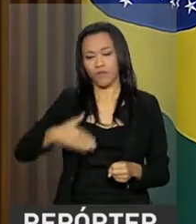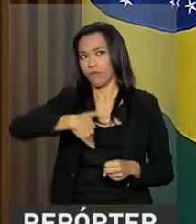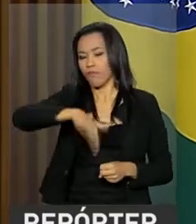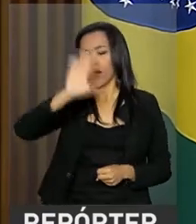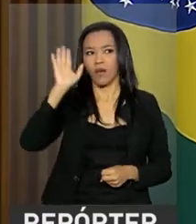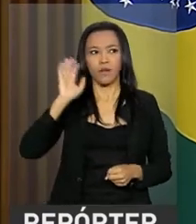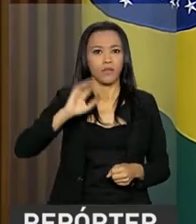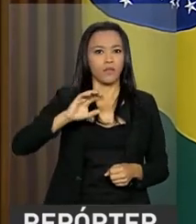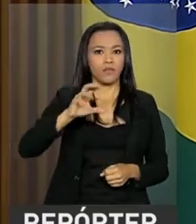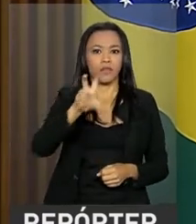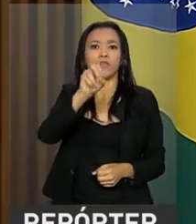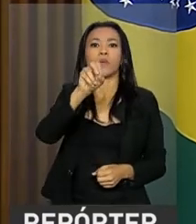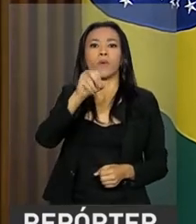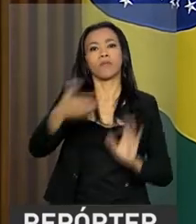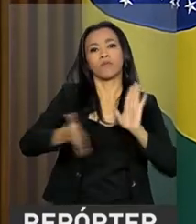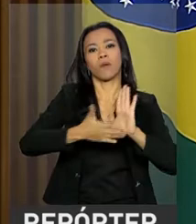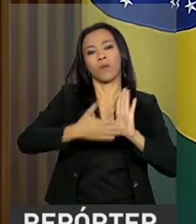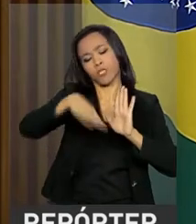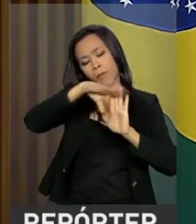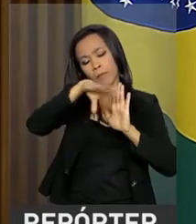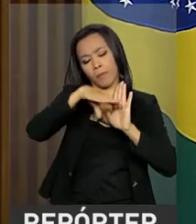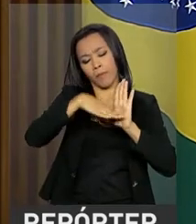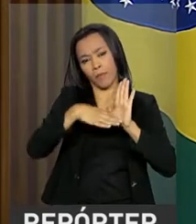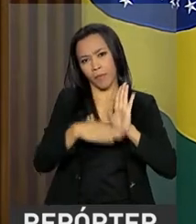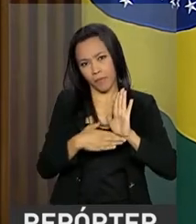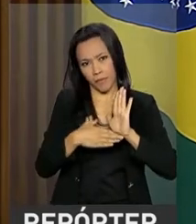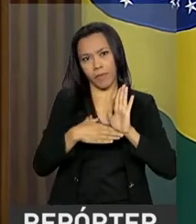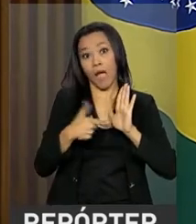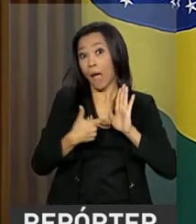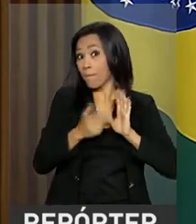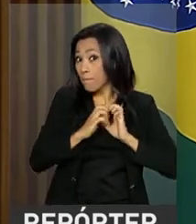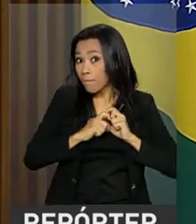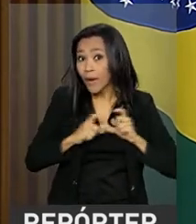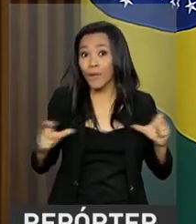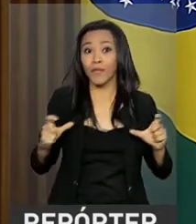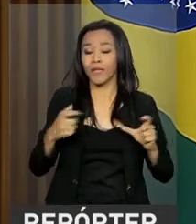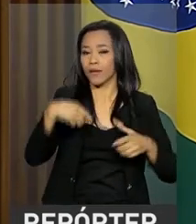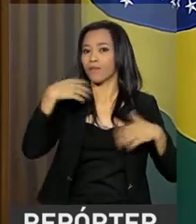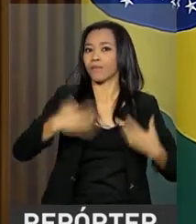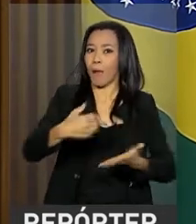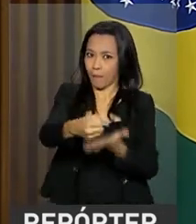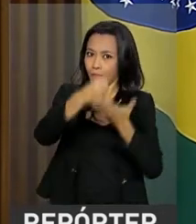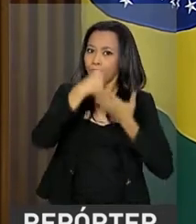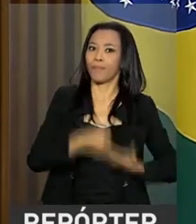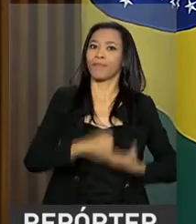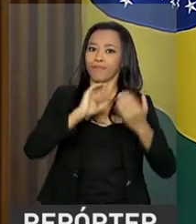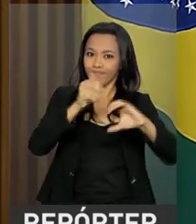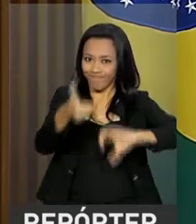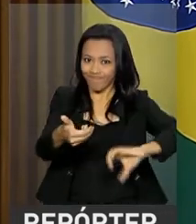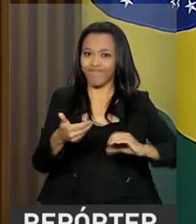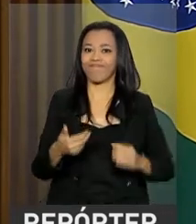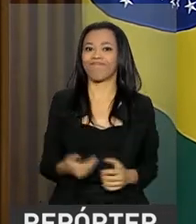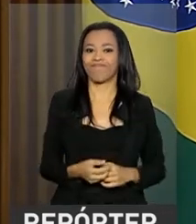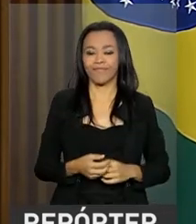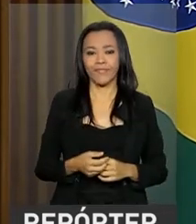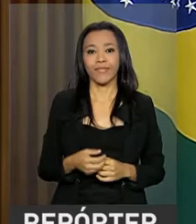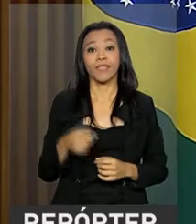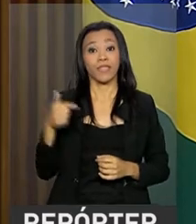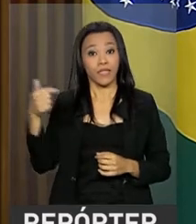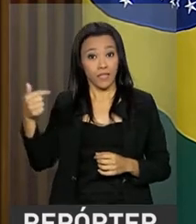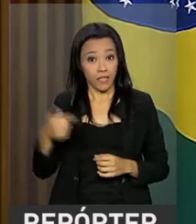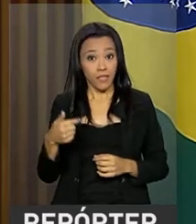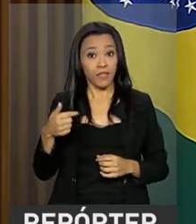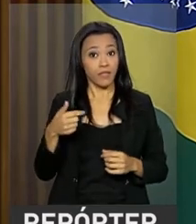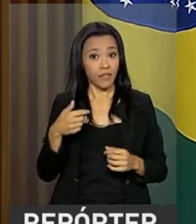medidas governativas a maioria delas com apoio do congresso nacional sem embargo disso a